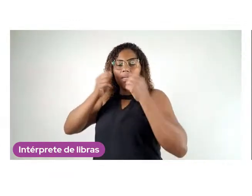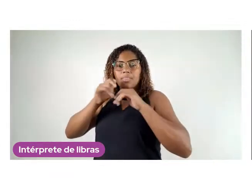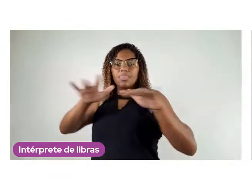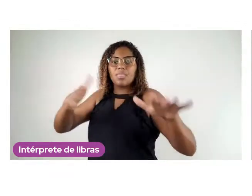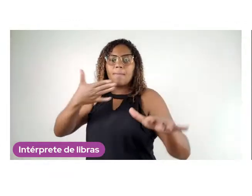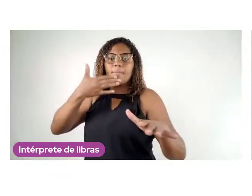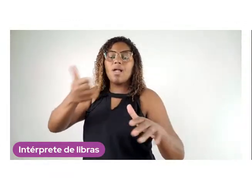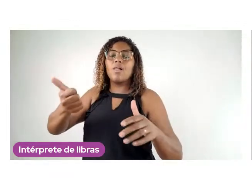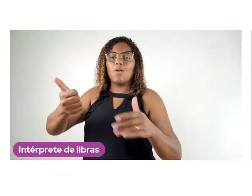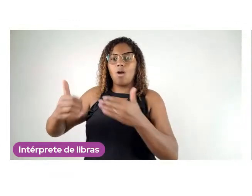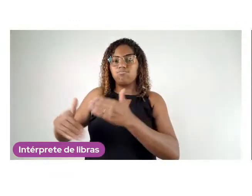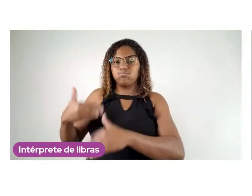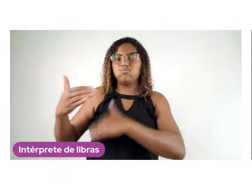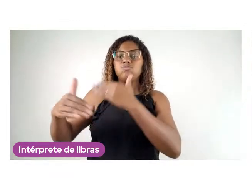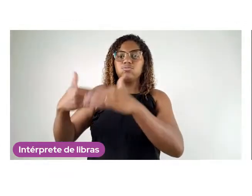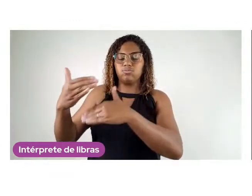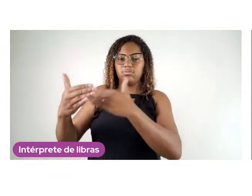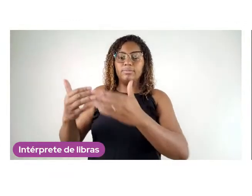relatórios especiais, né?